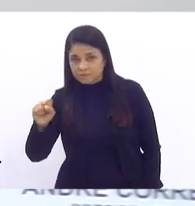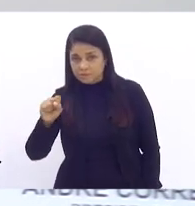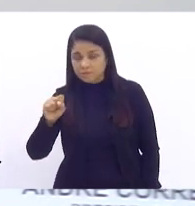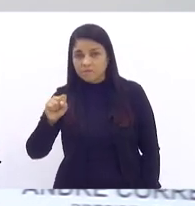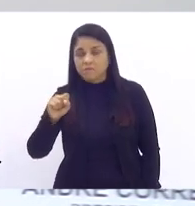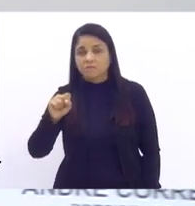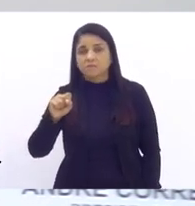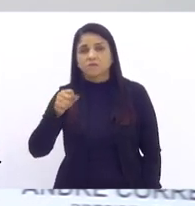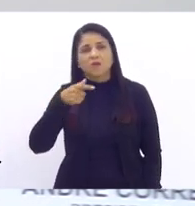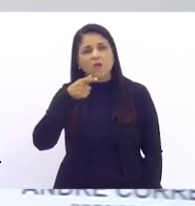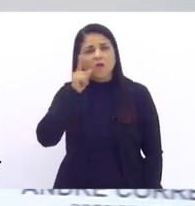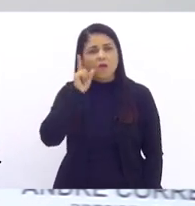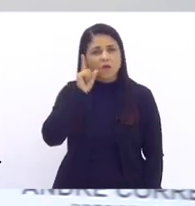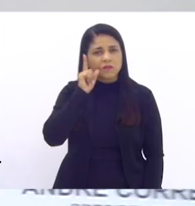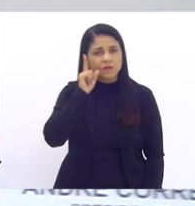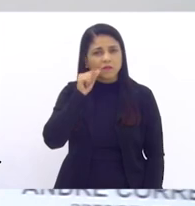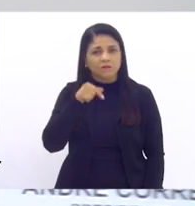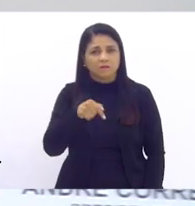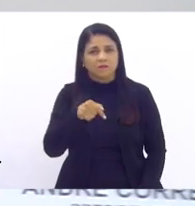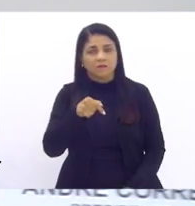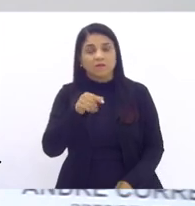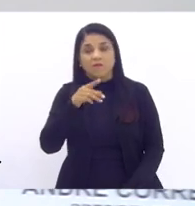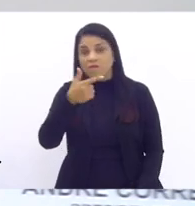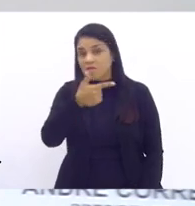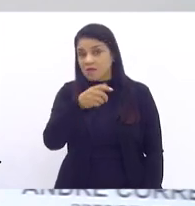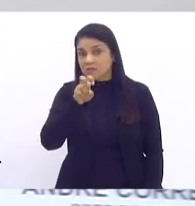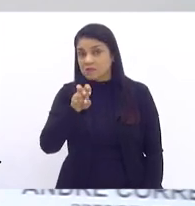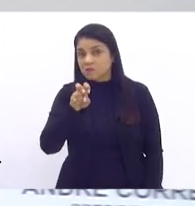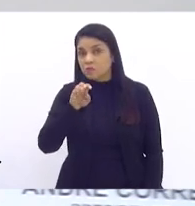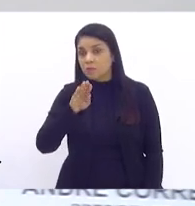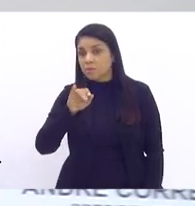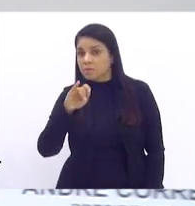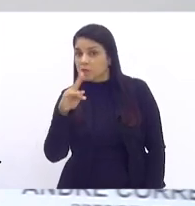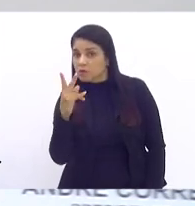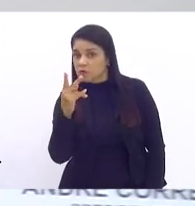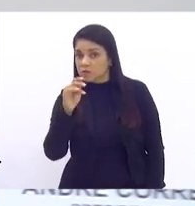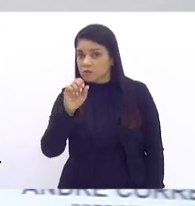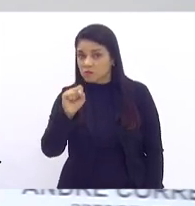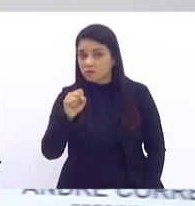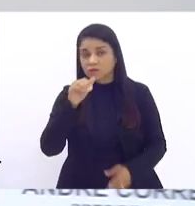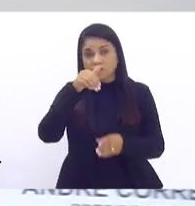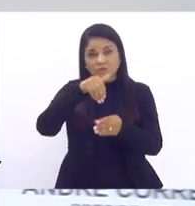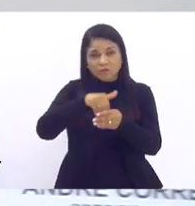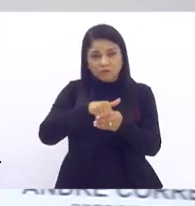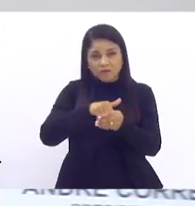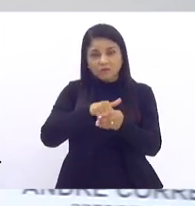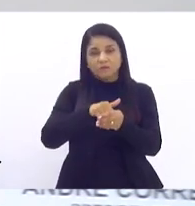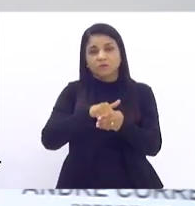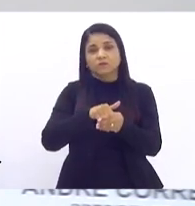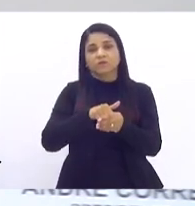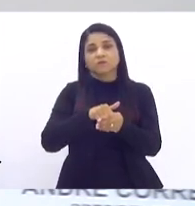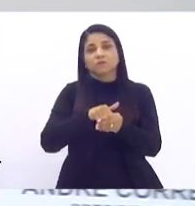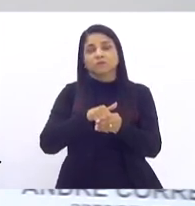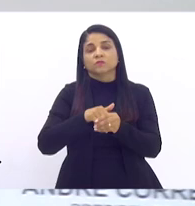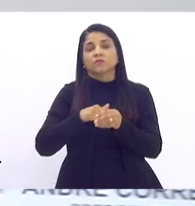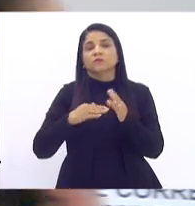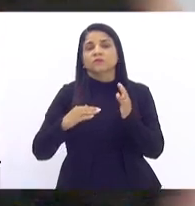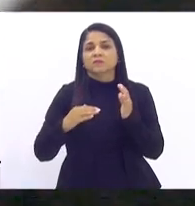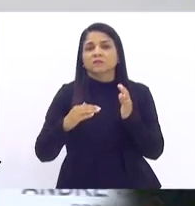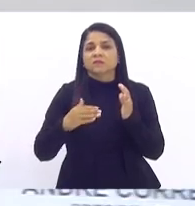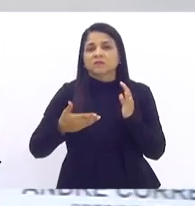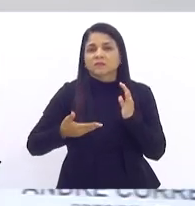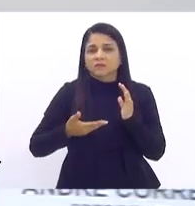desde ontem são 25 bilhões né foi votado no senado semana passada a semana passada